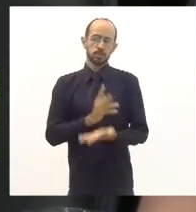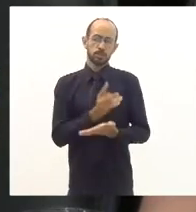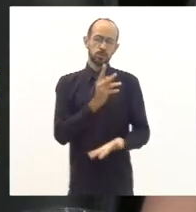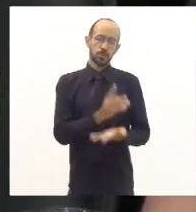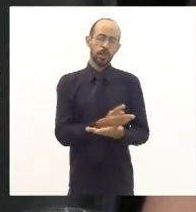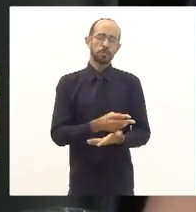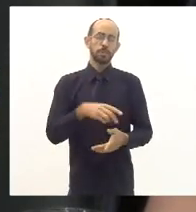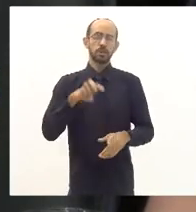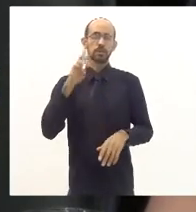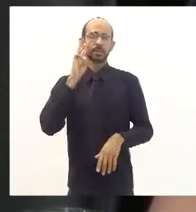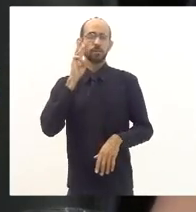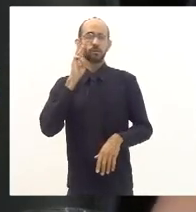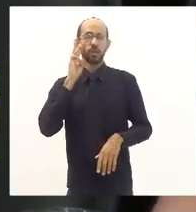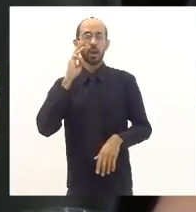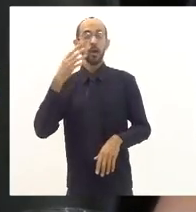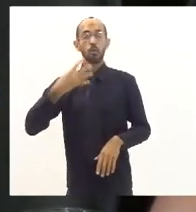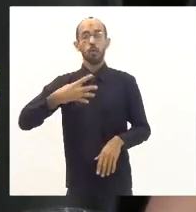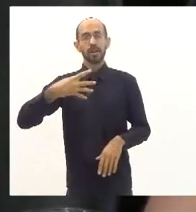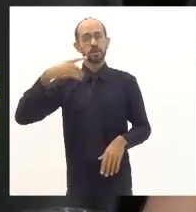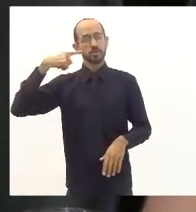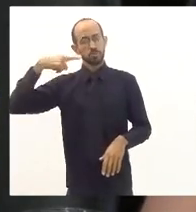terça-feira do mês. Está certo?